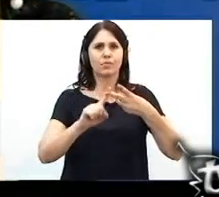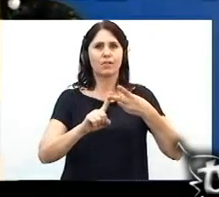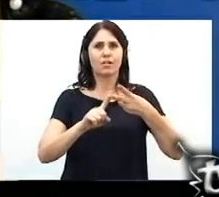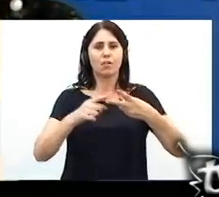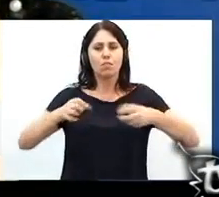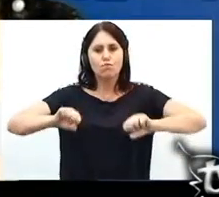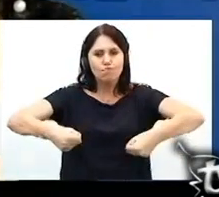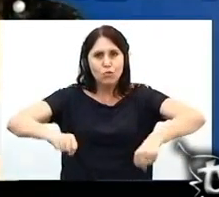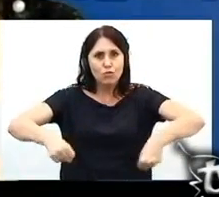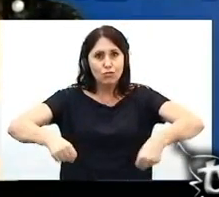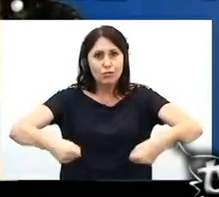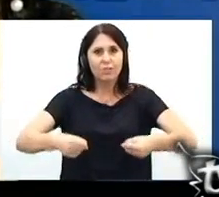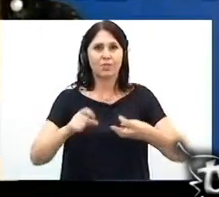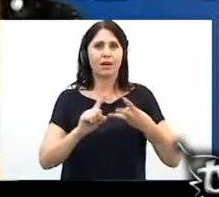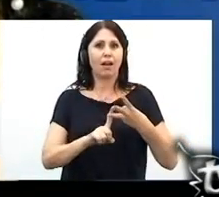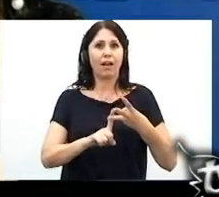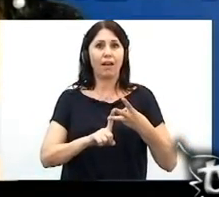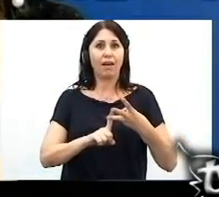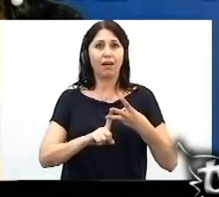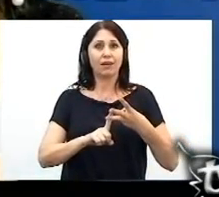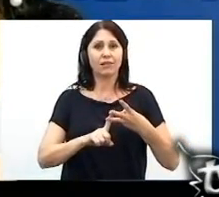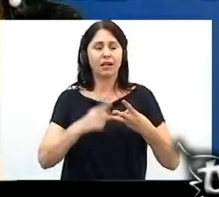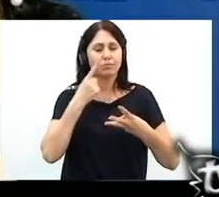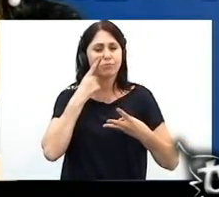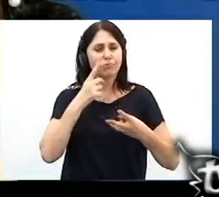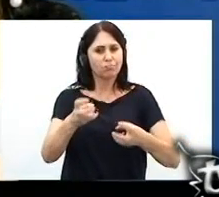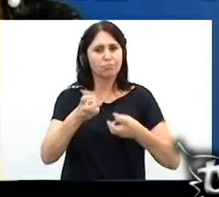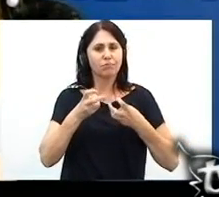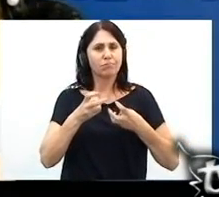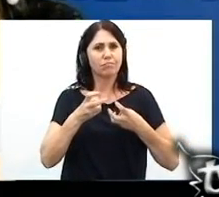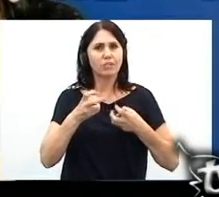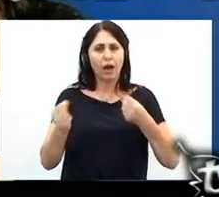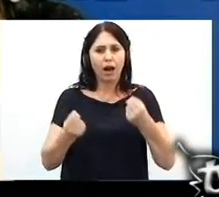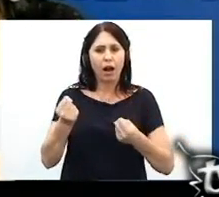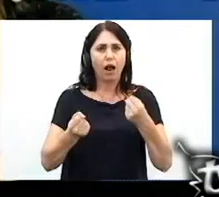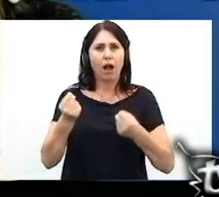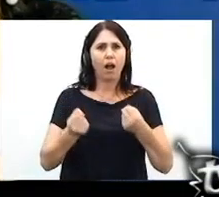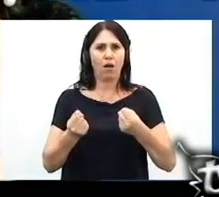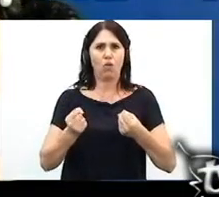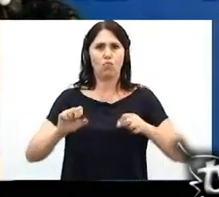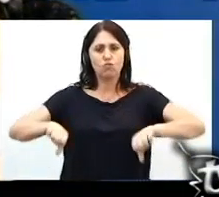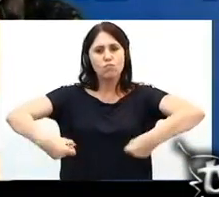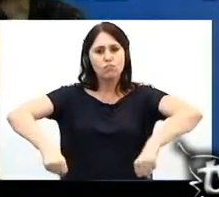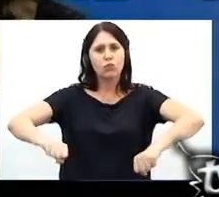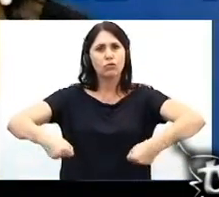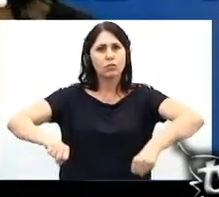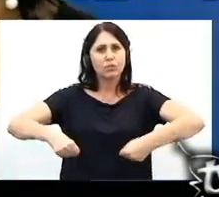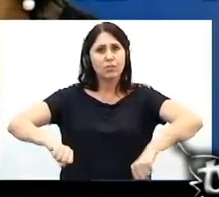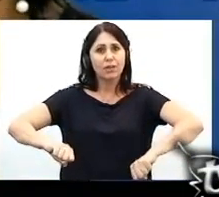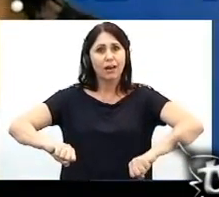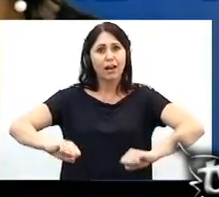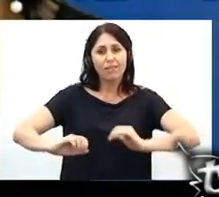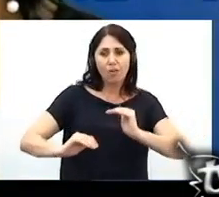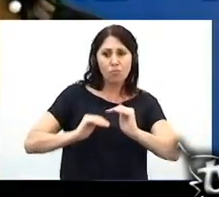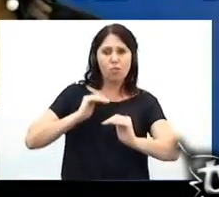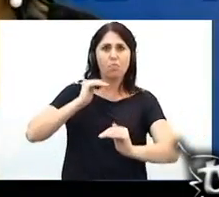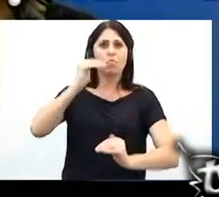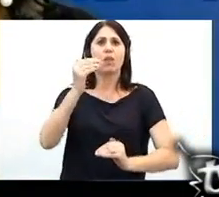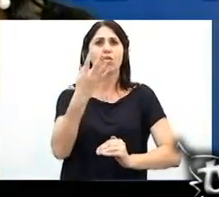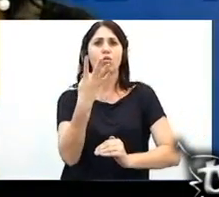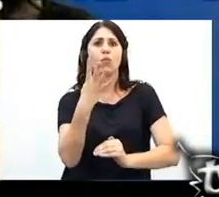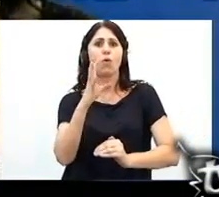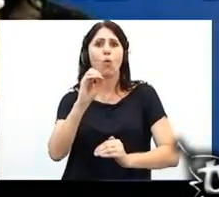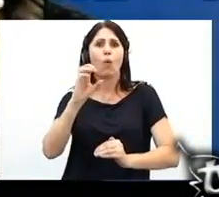Professor, a gente percebe muito que houve um crescimento muito grande na questão das